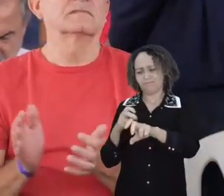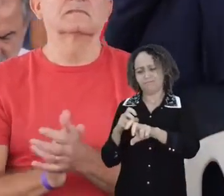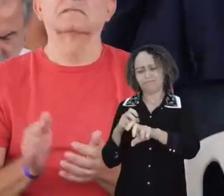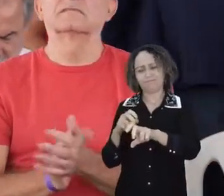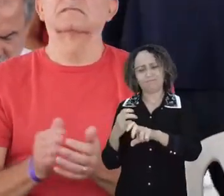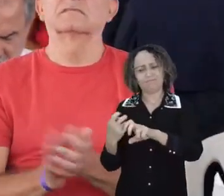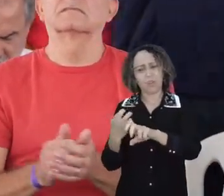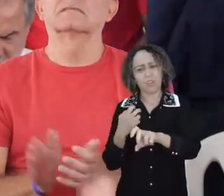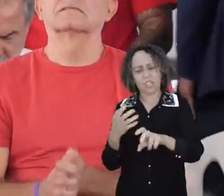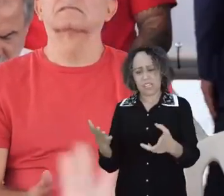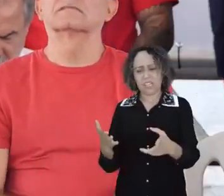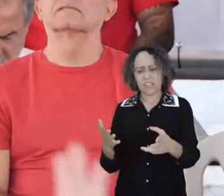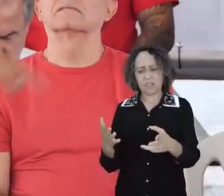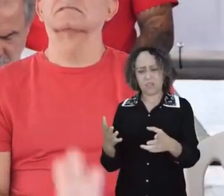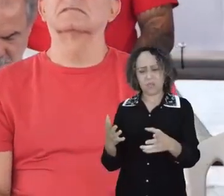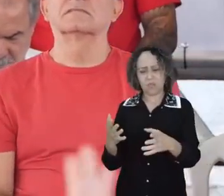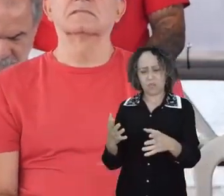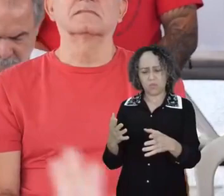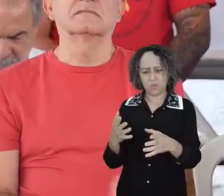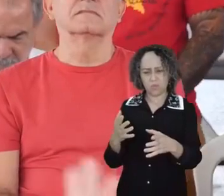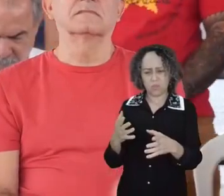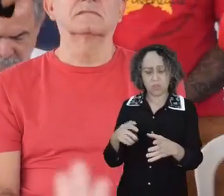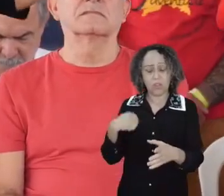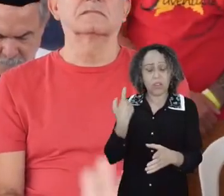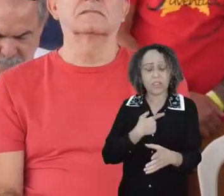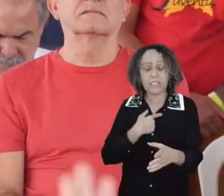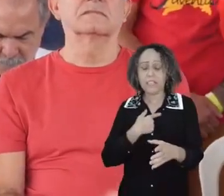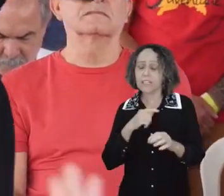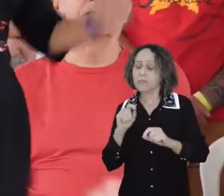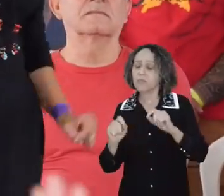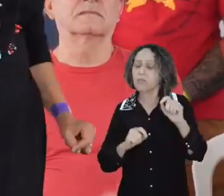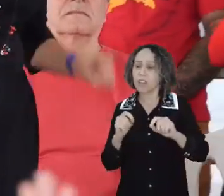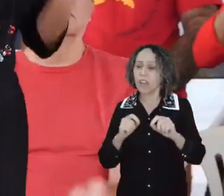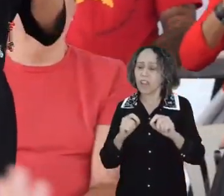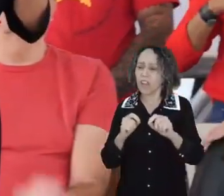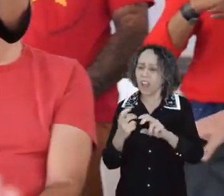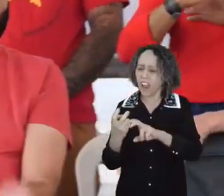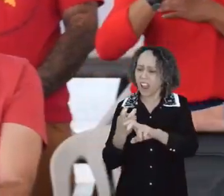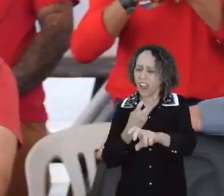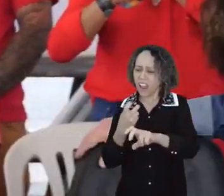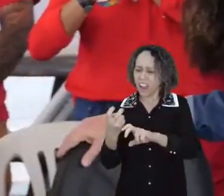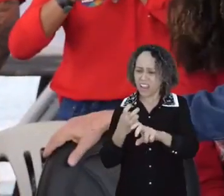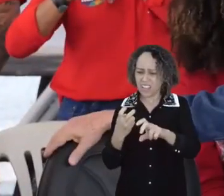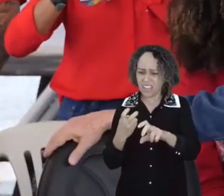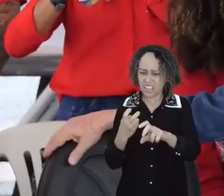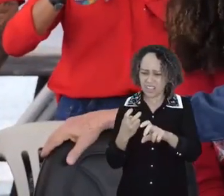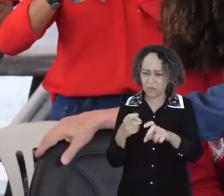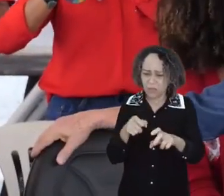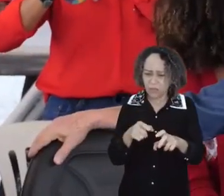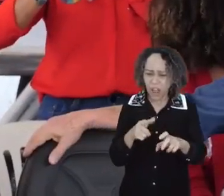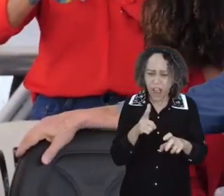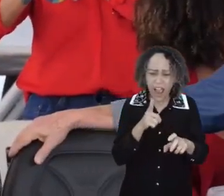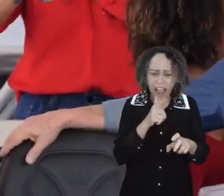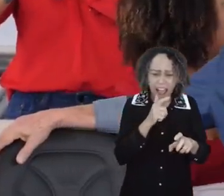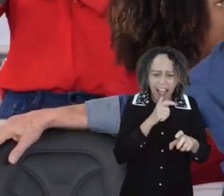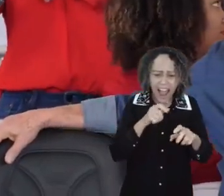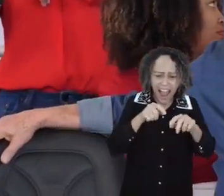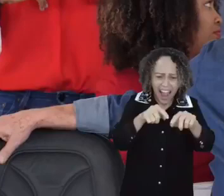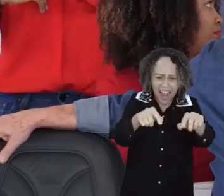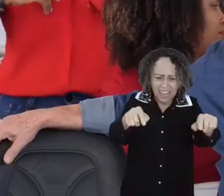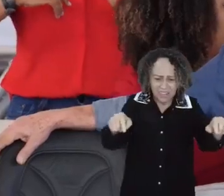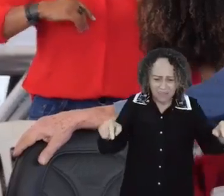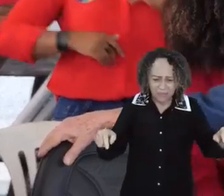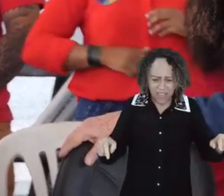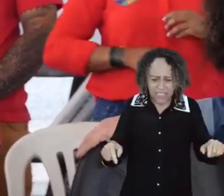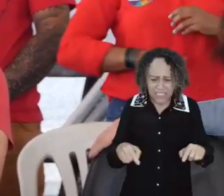traçado que estão colocando, ele acaba com a Bacia de Vargem das Flores. E nós podemos aqui ter uma